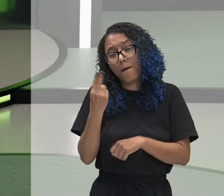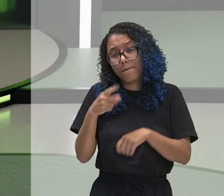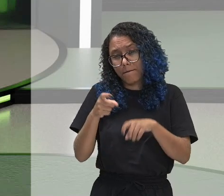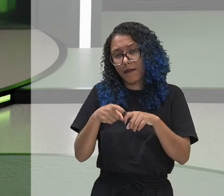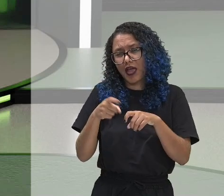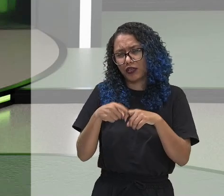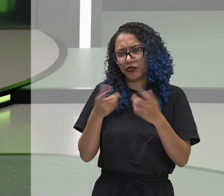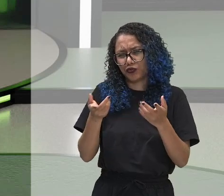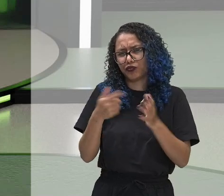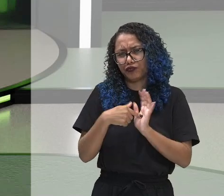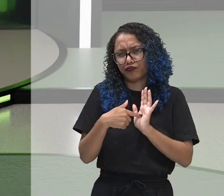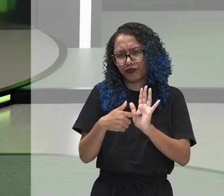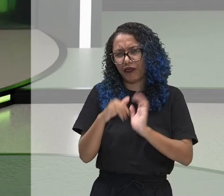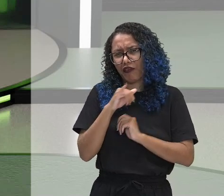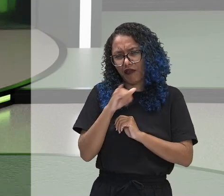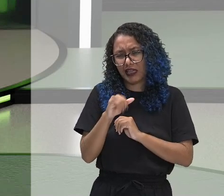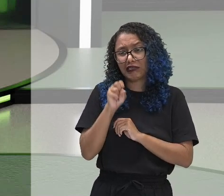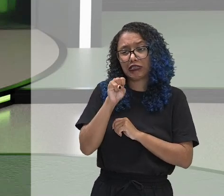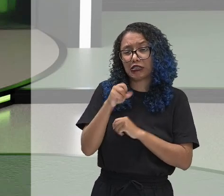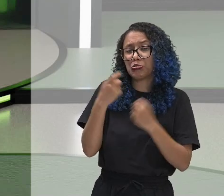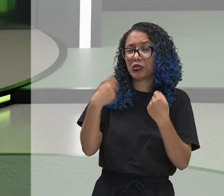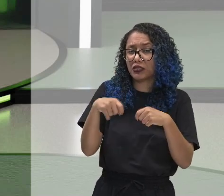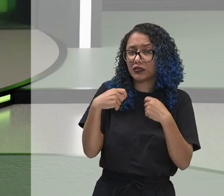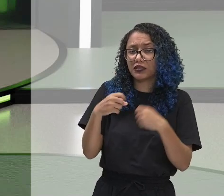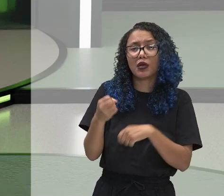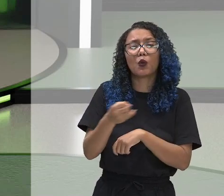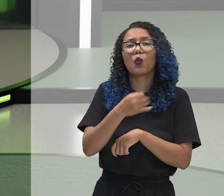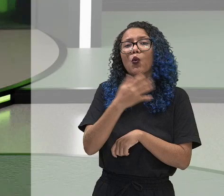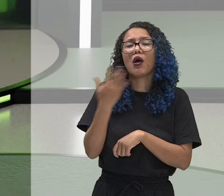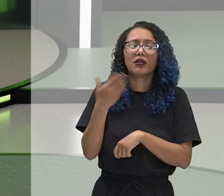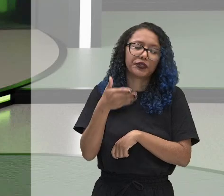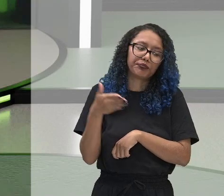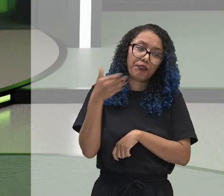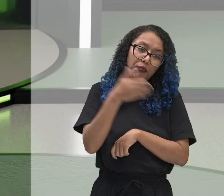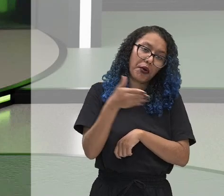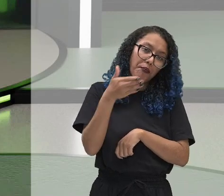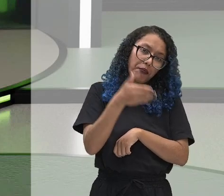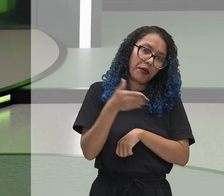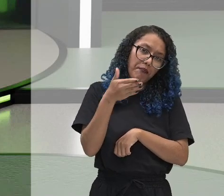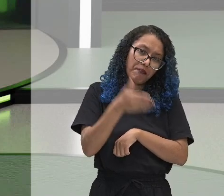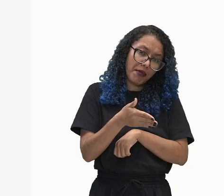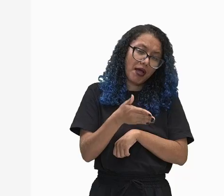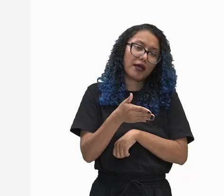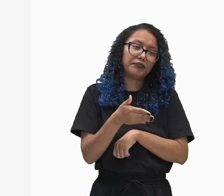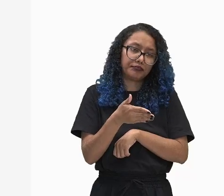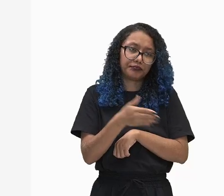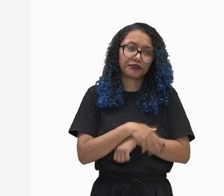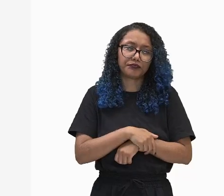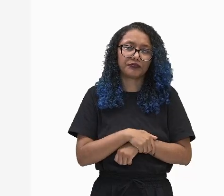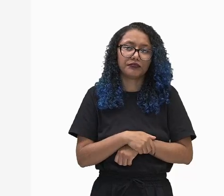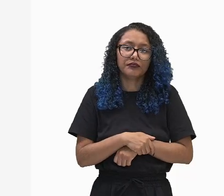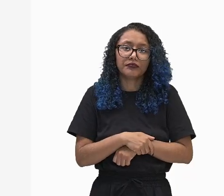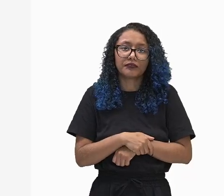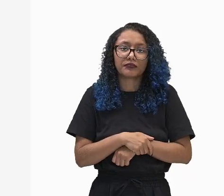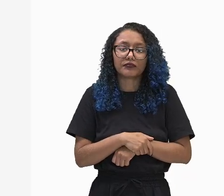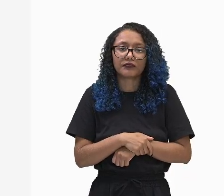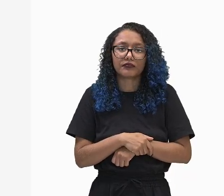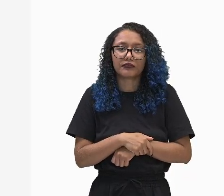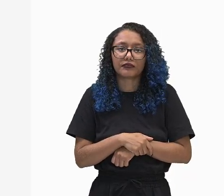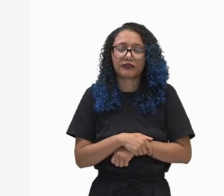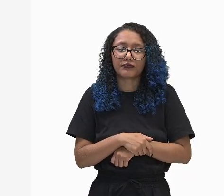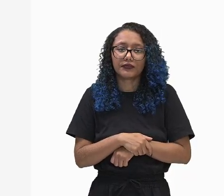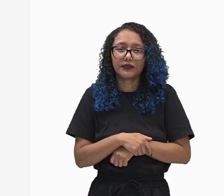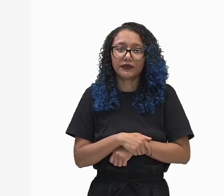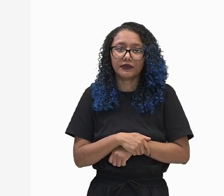ela vai precisar ir durante o ano, para fazer o acompanhamento adequado. Então, voltando lá